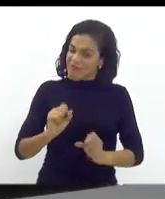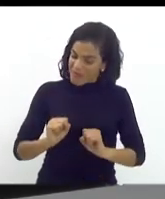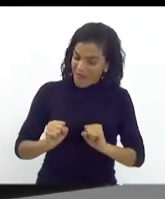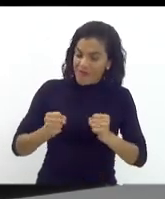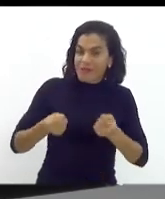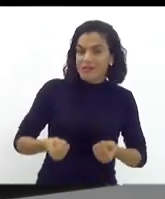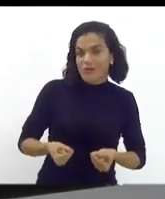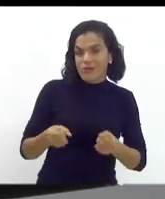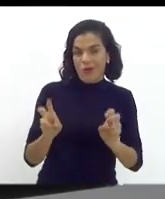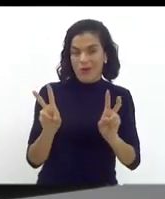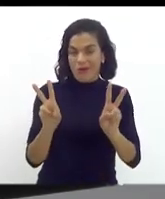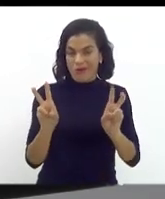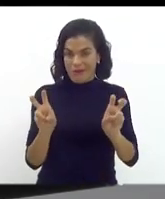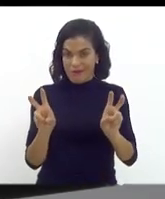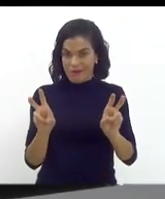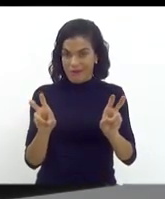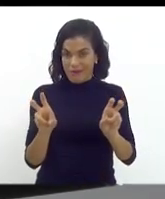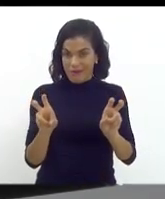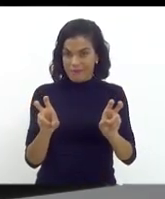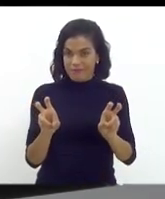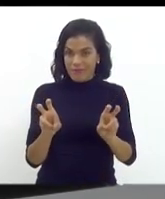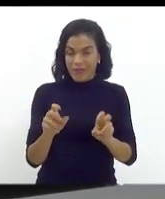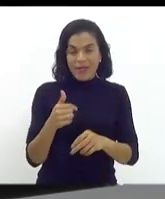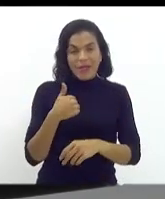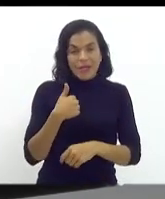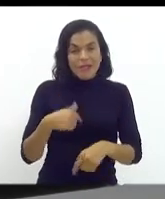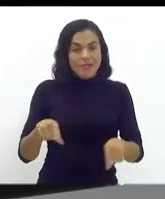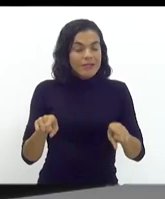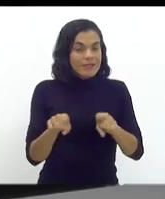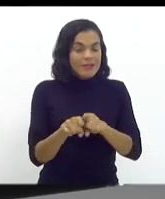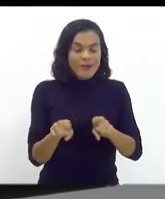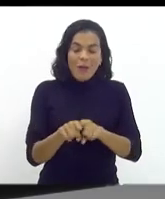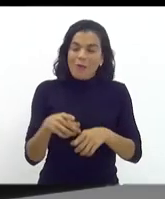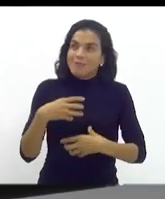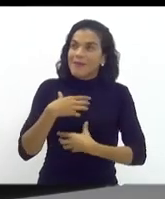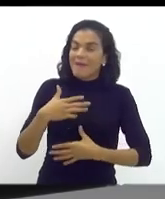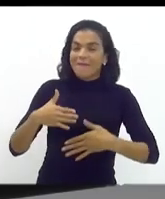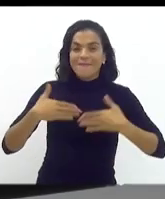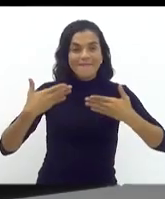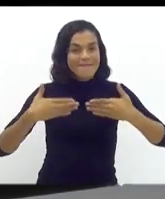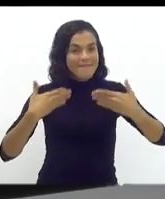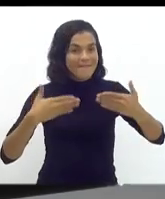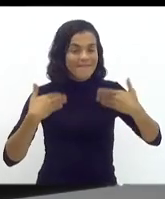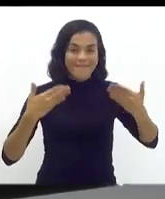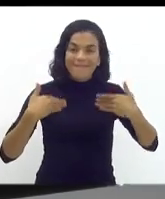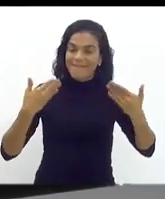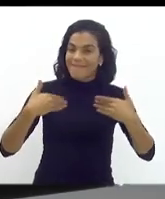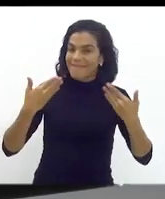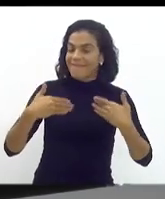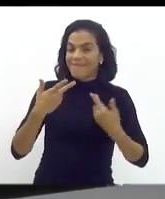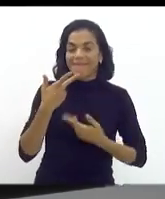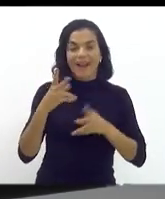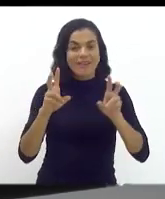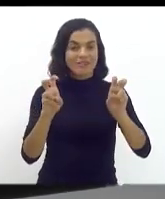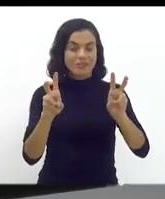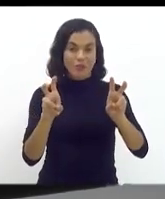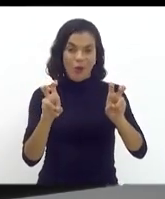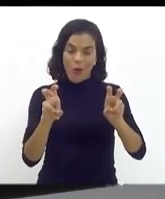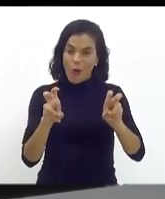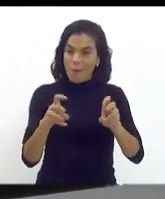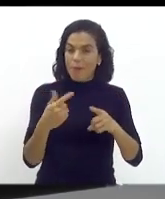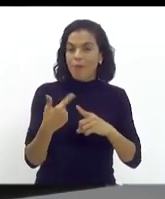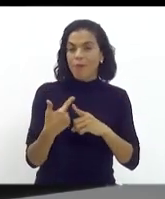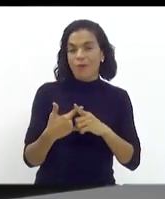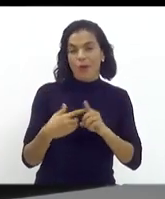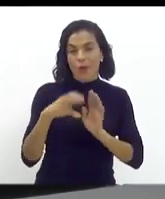tema eu me eu fico muito animada que a gente possa falar disso nosso código de